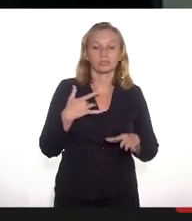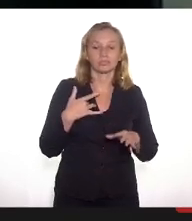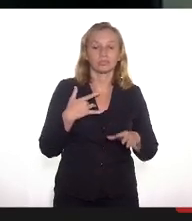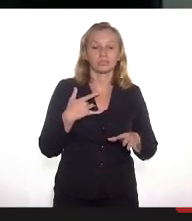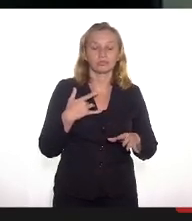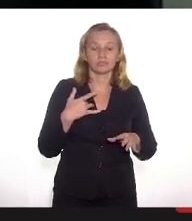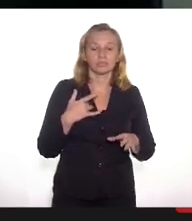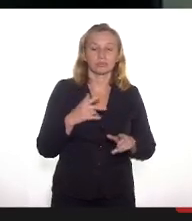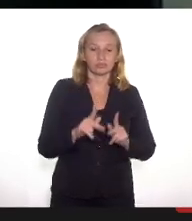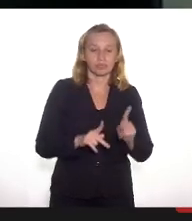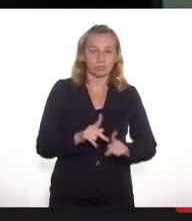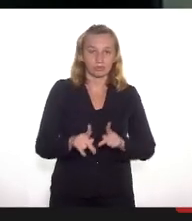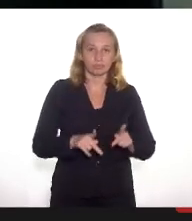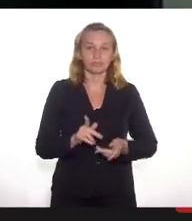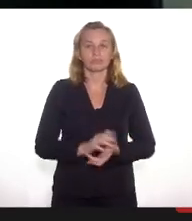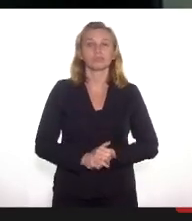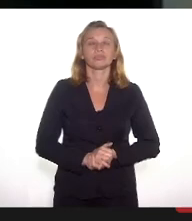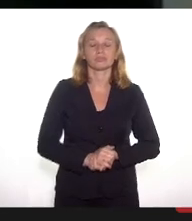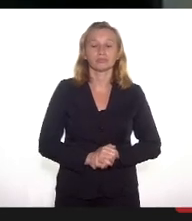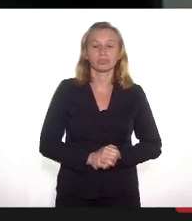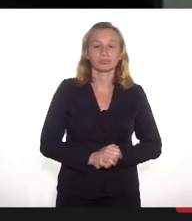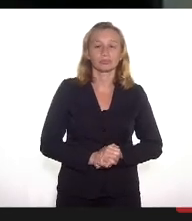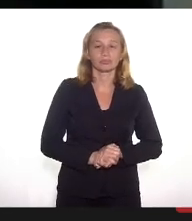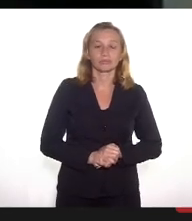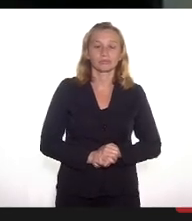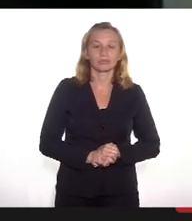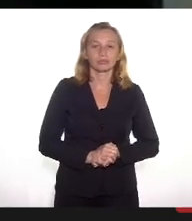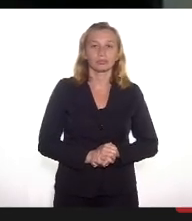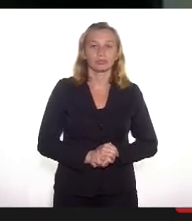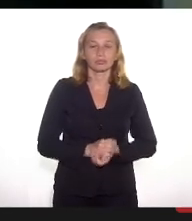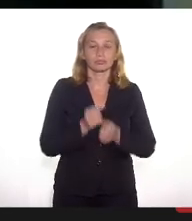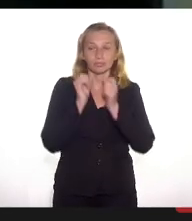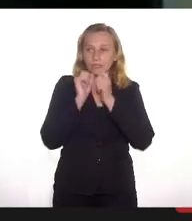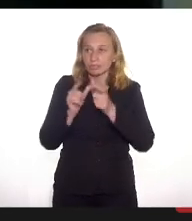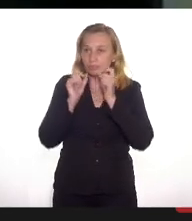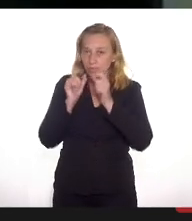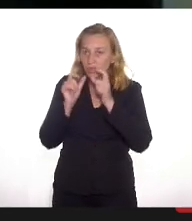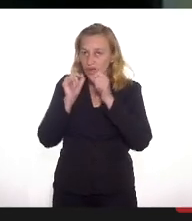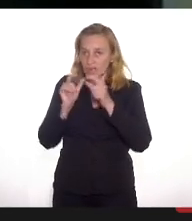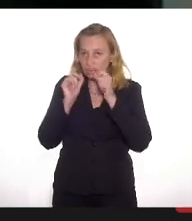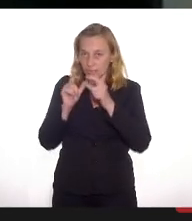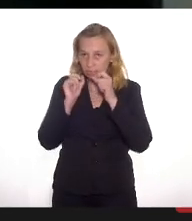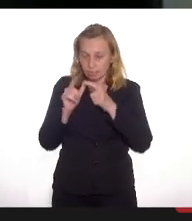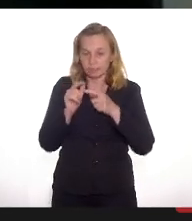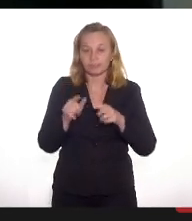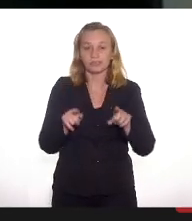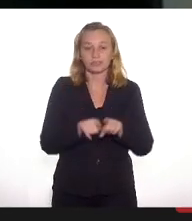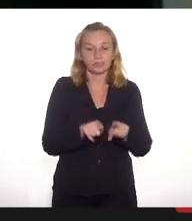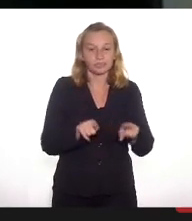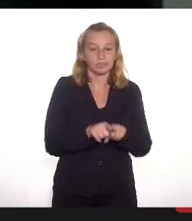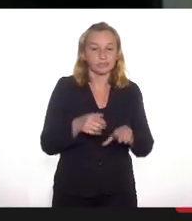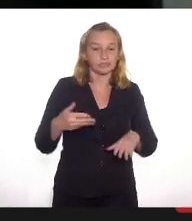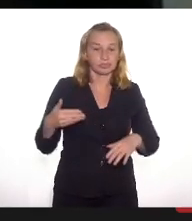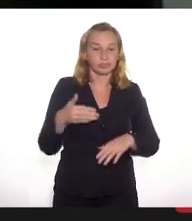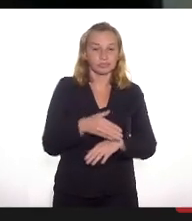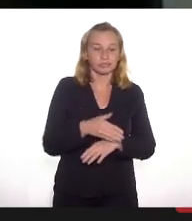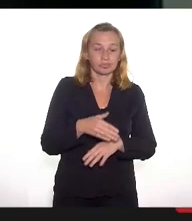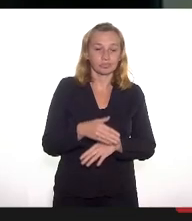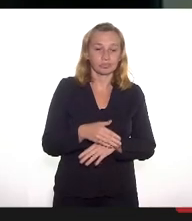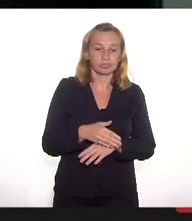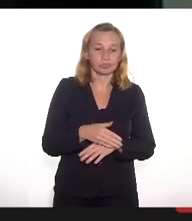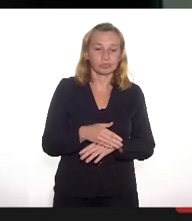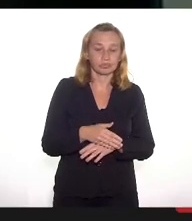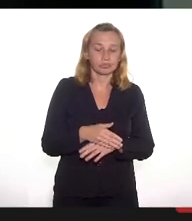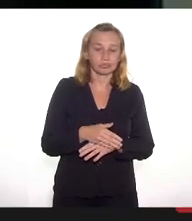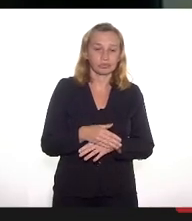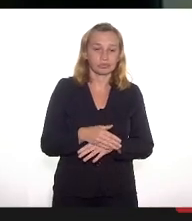civil e nós temos tido muitas reclamações e sobretudo tem chegado é